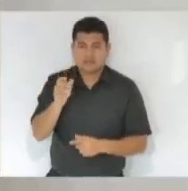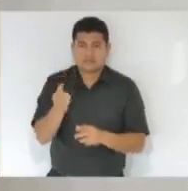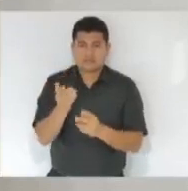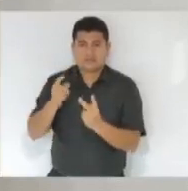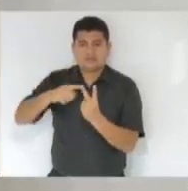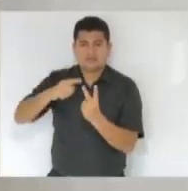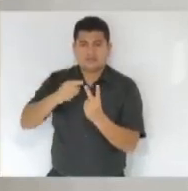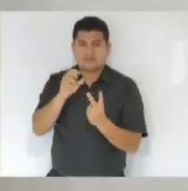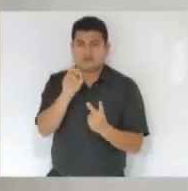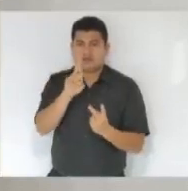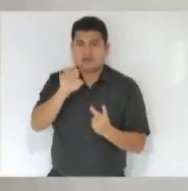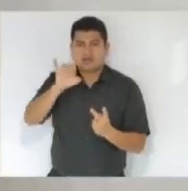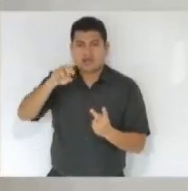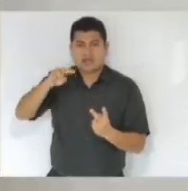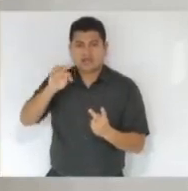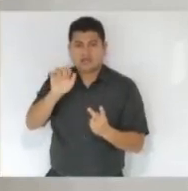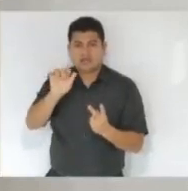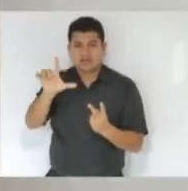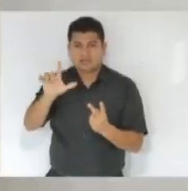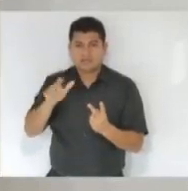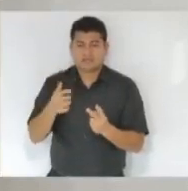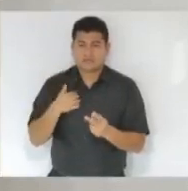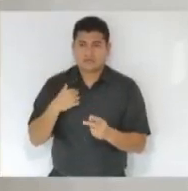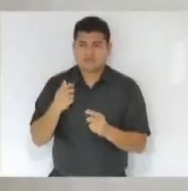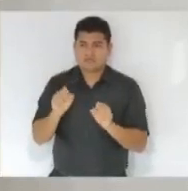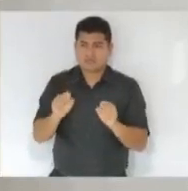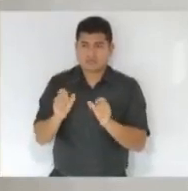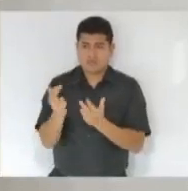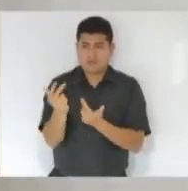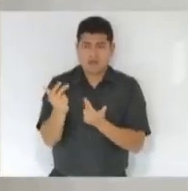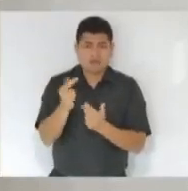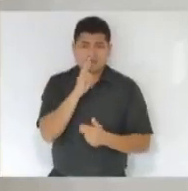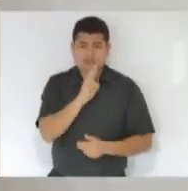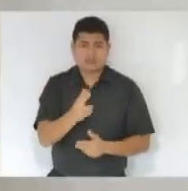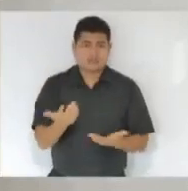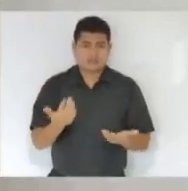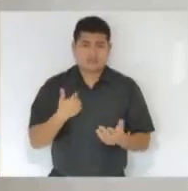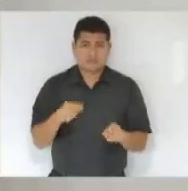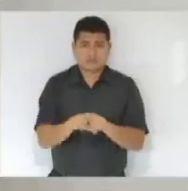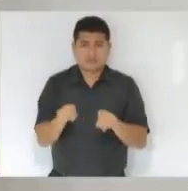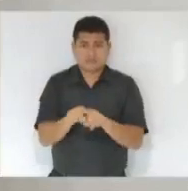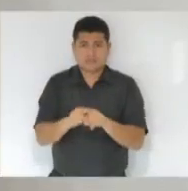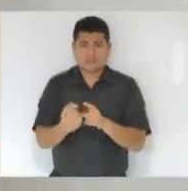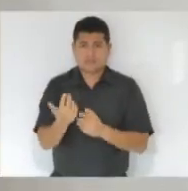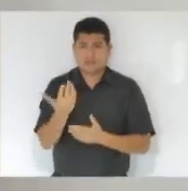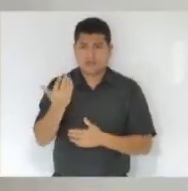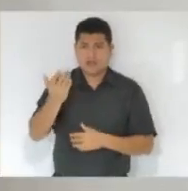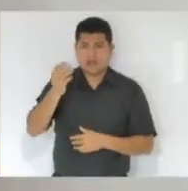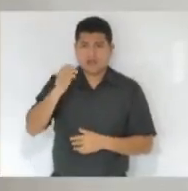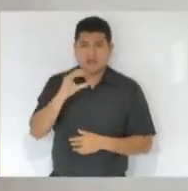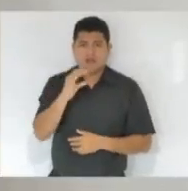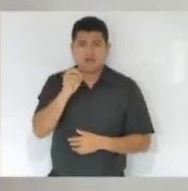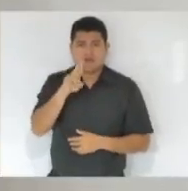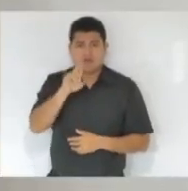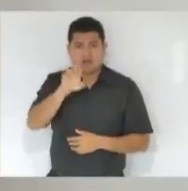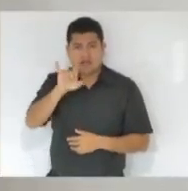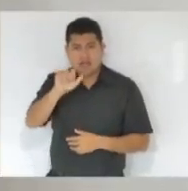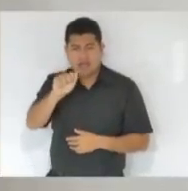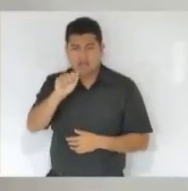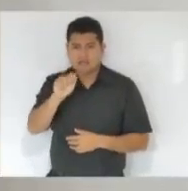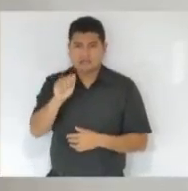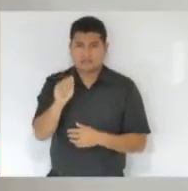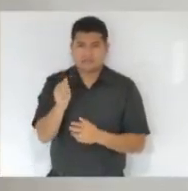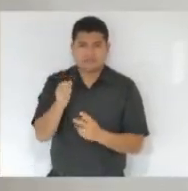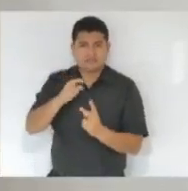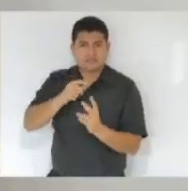Ou então, países da Península da Coreia, novamente, aquele povo teve a mesma raiz etimológica, por